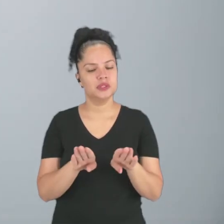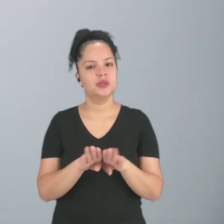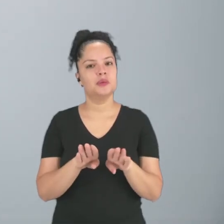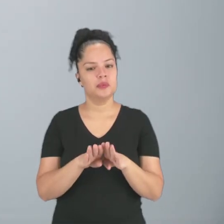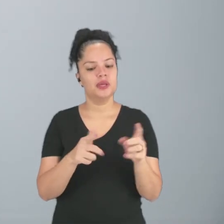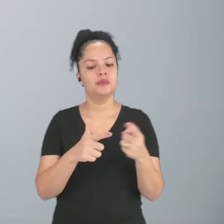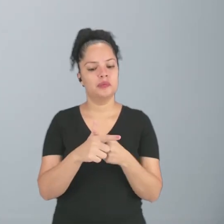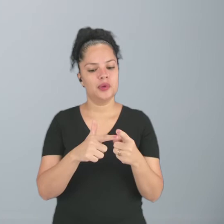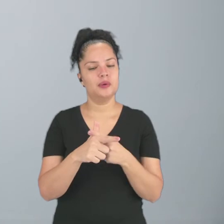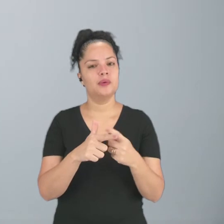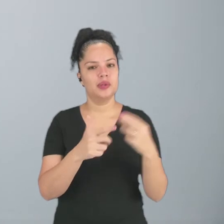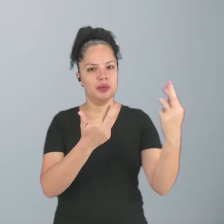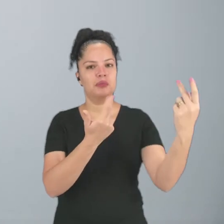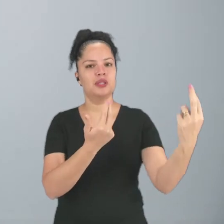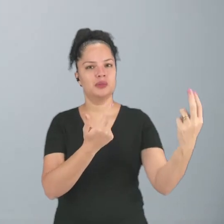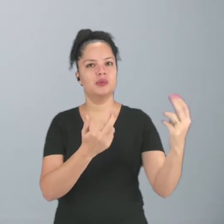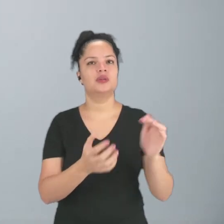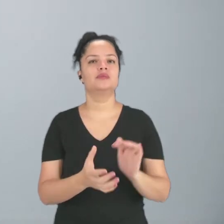Estados Unidos.